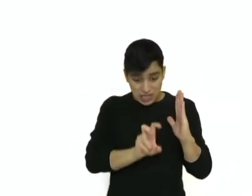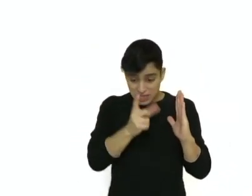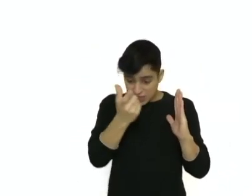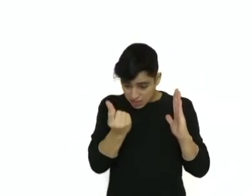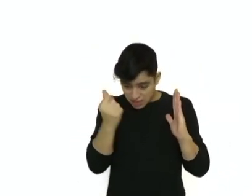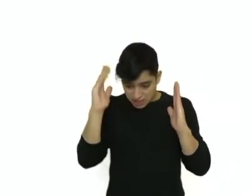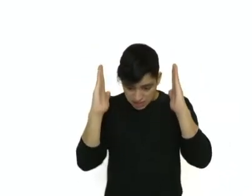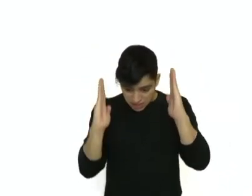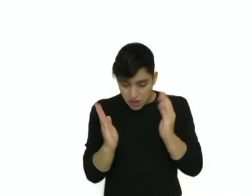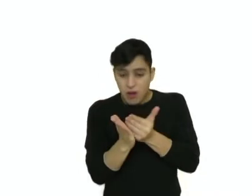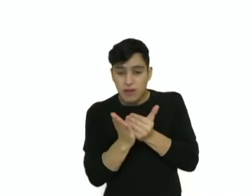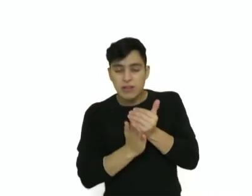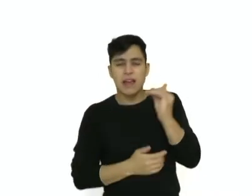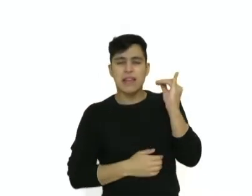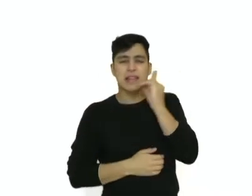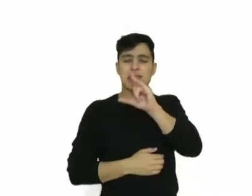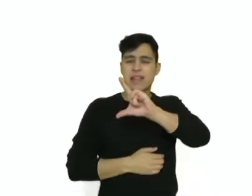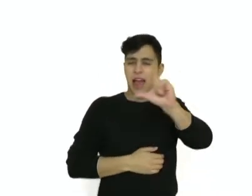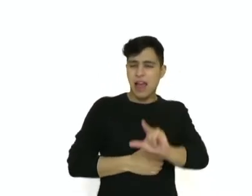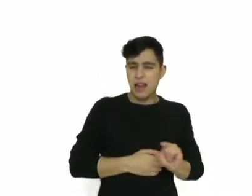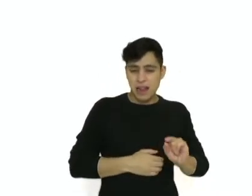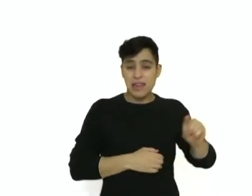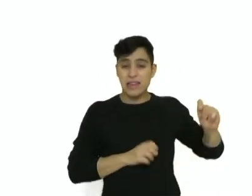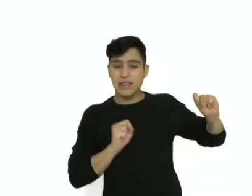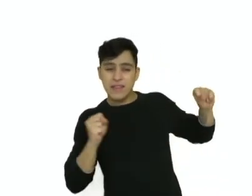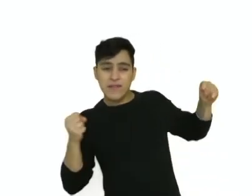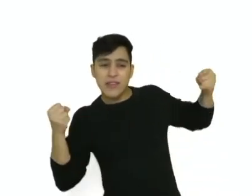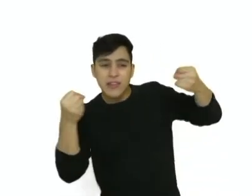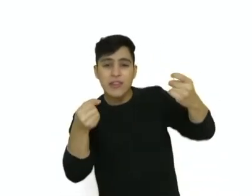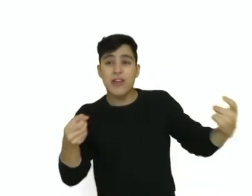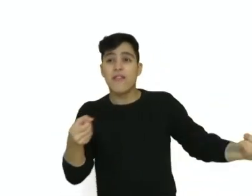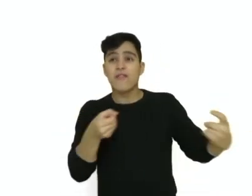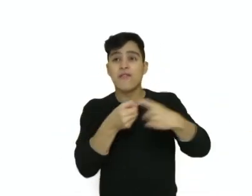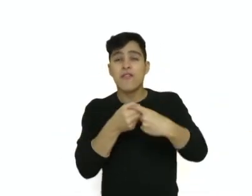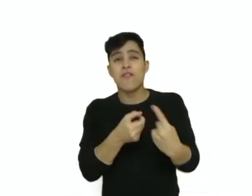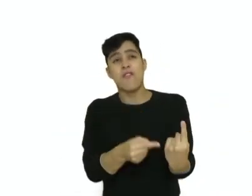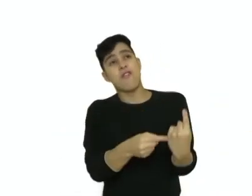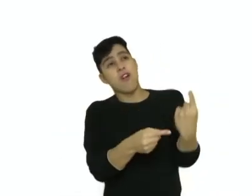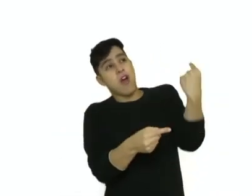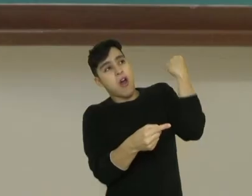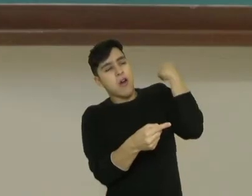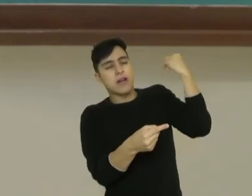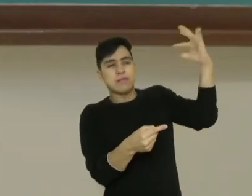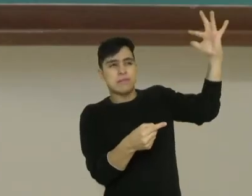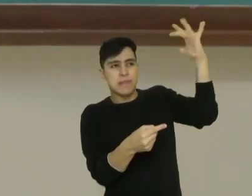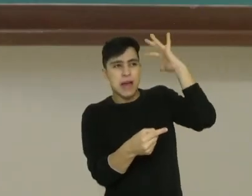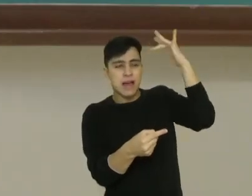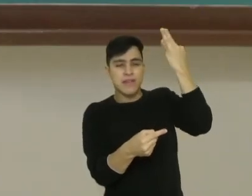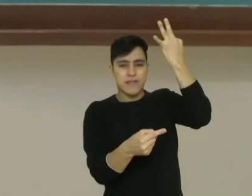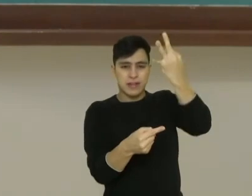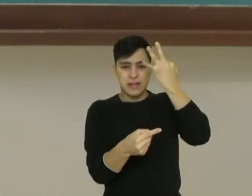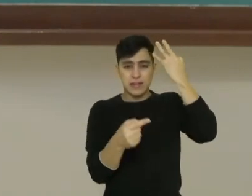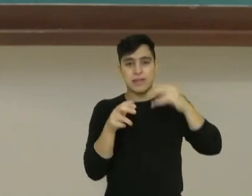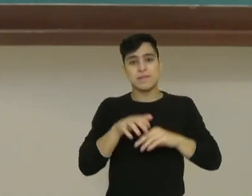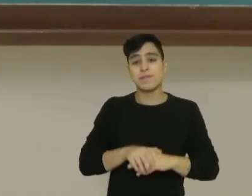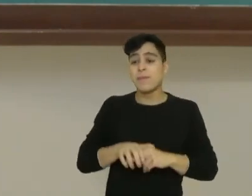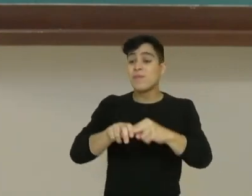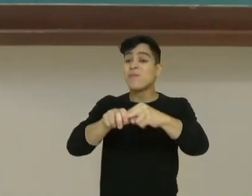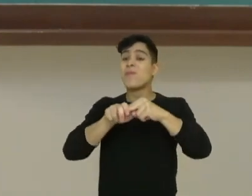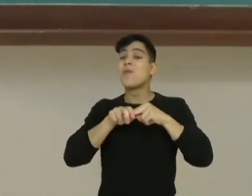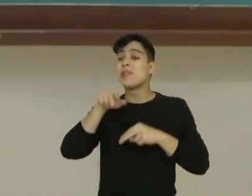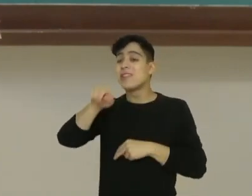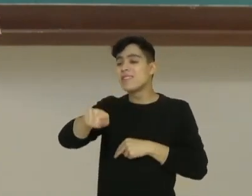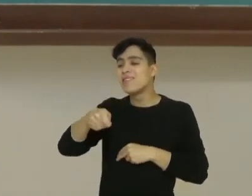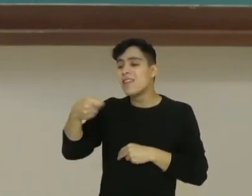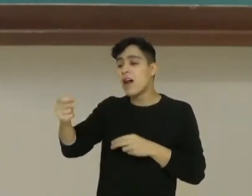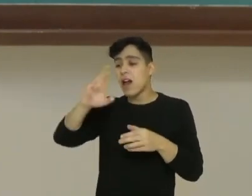sua origem na Itália e defendia a volta da antiguidade. Então veja, por isso, renascimento, eles vão buscar, como eu já havia